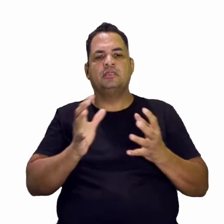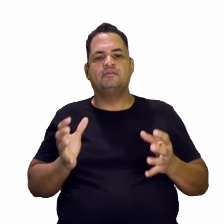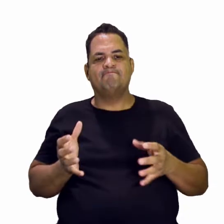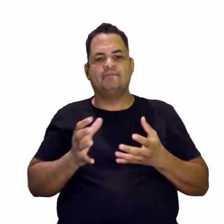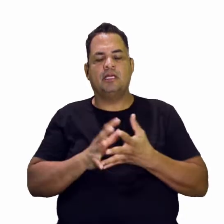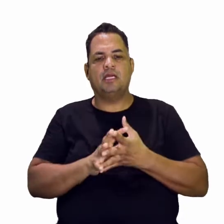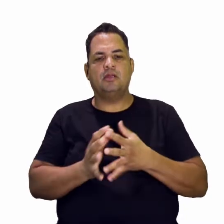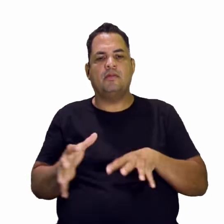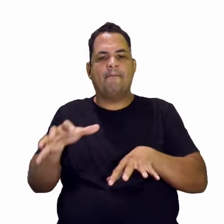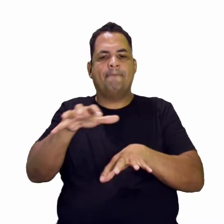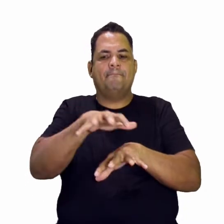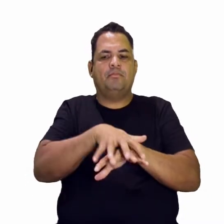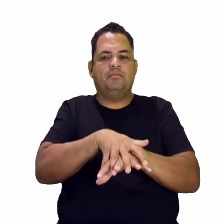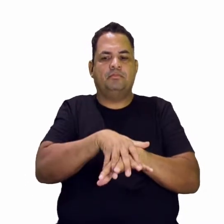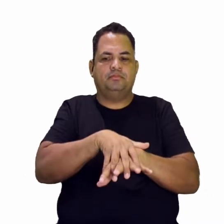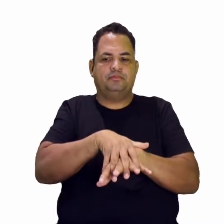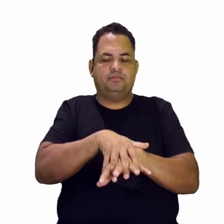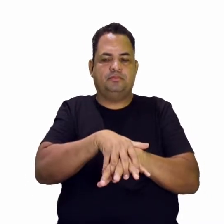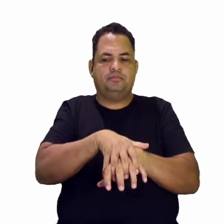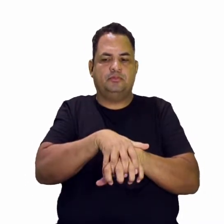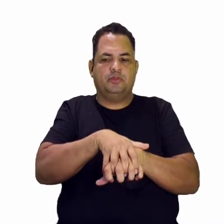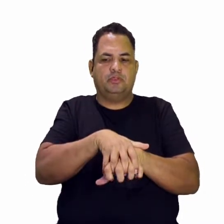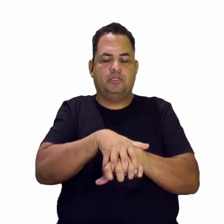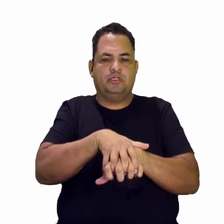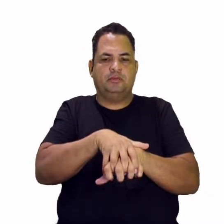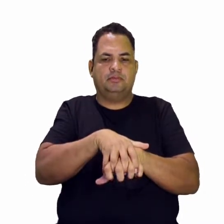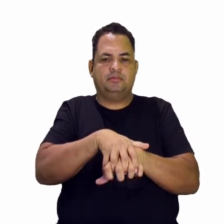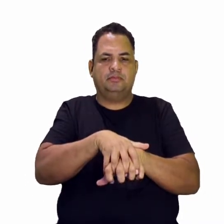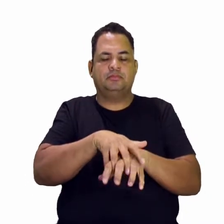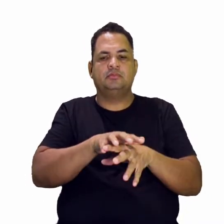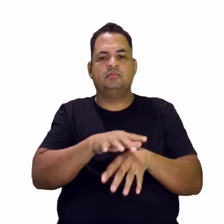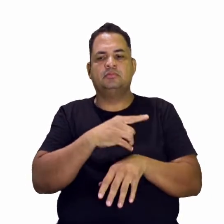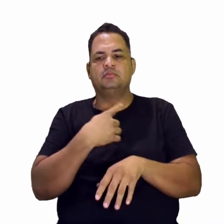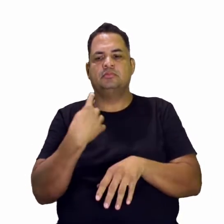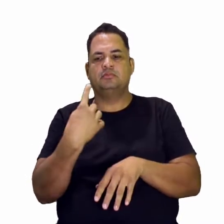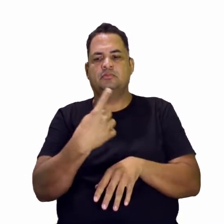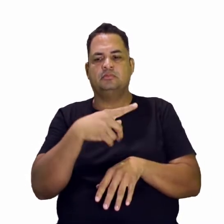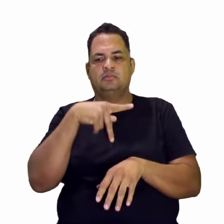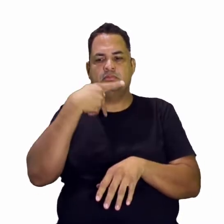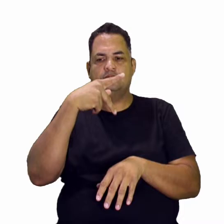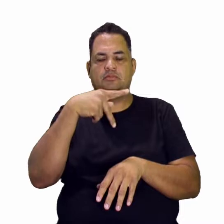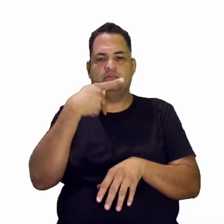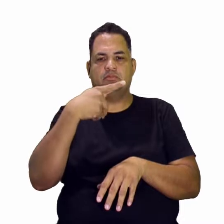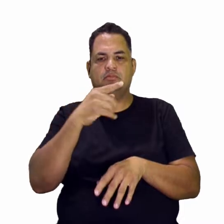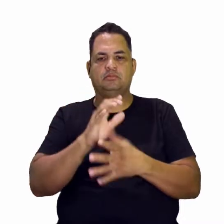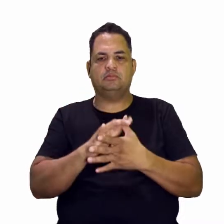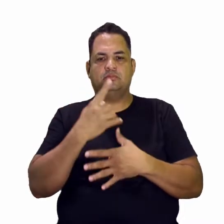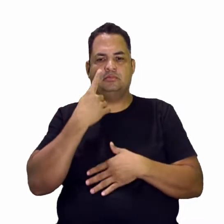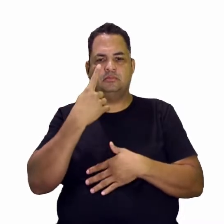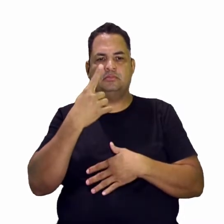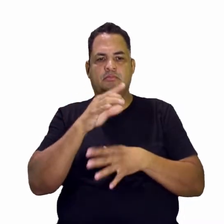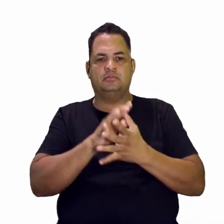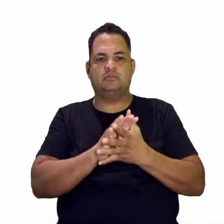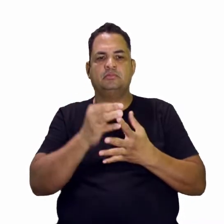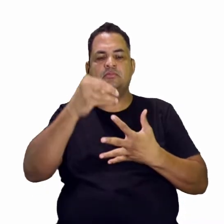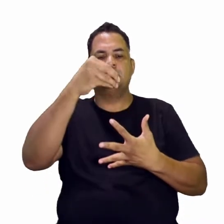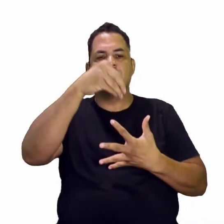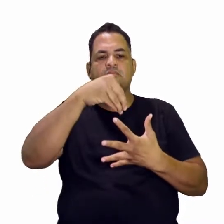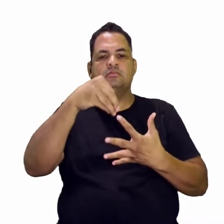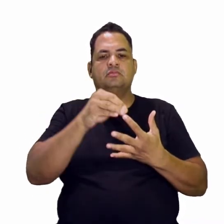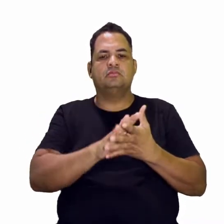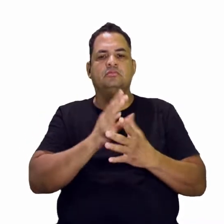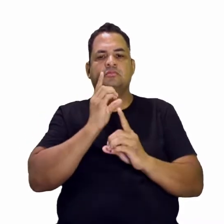nós vimos na aula, né, anterior, nós falamos já um pouquinho disso e a gente viu que esse reino nós